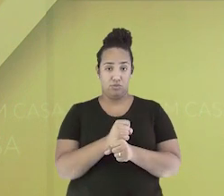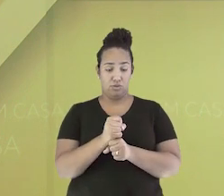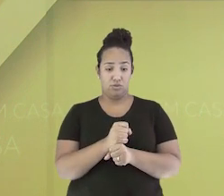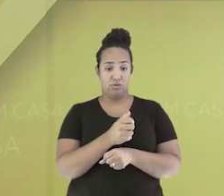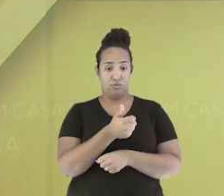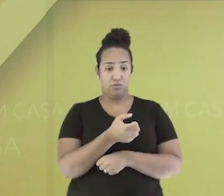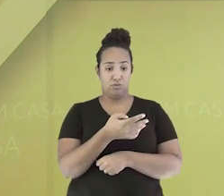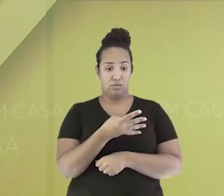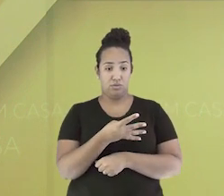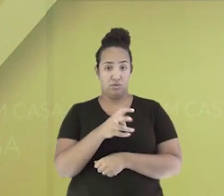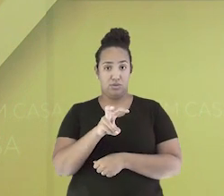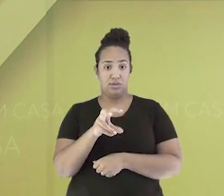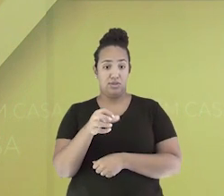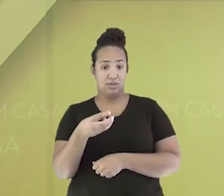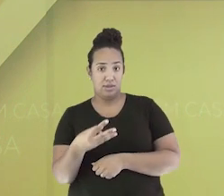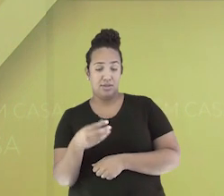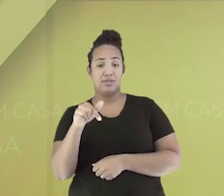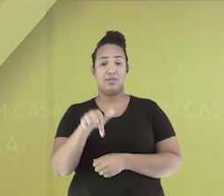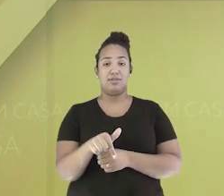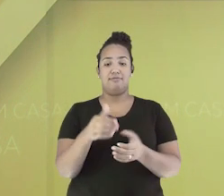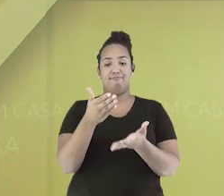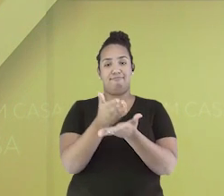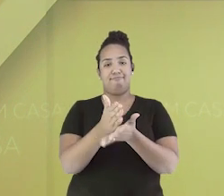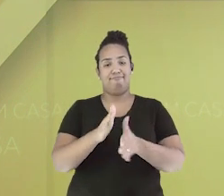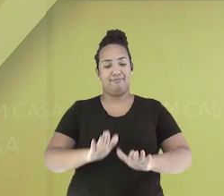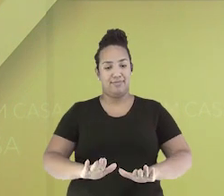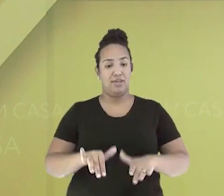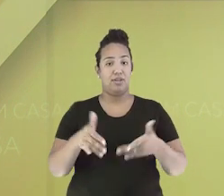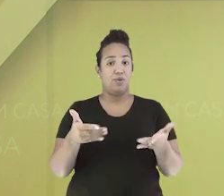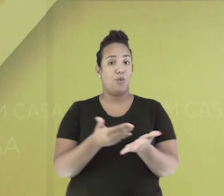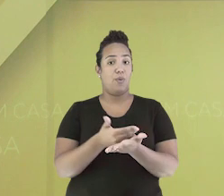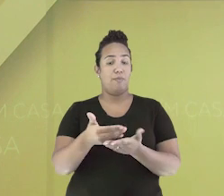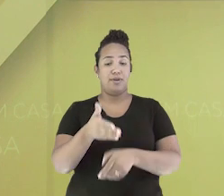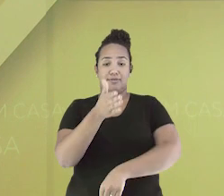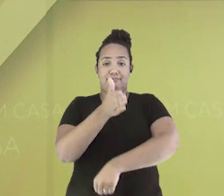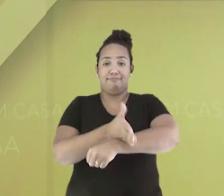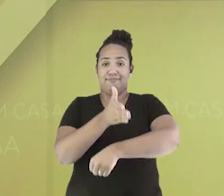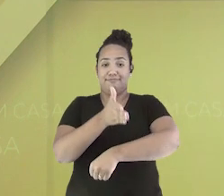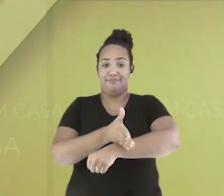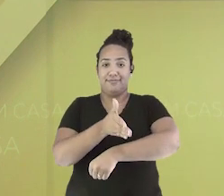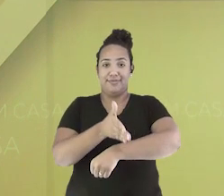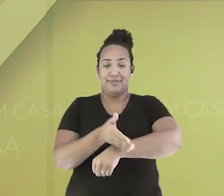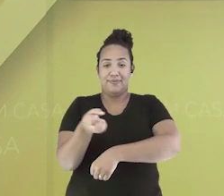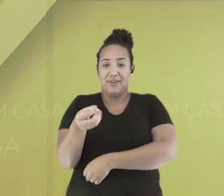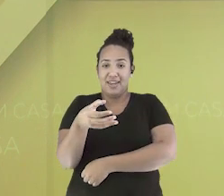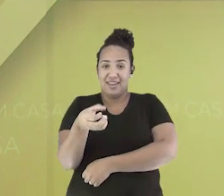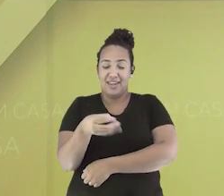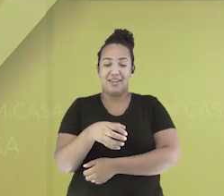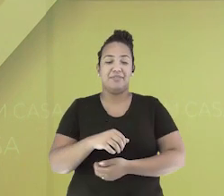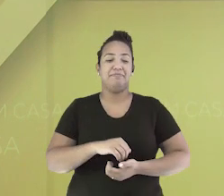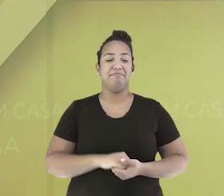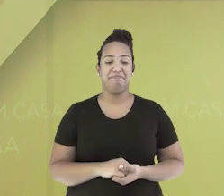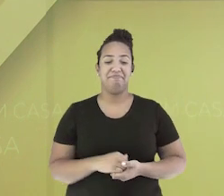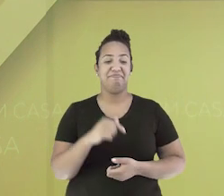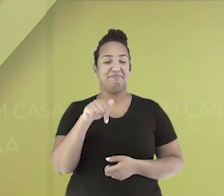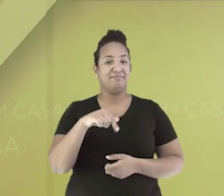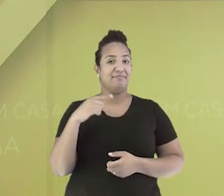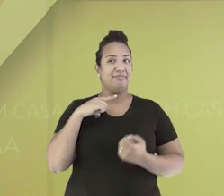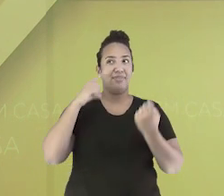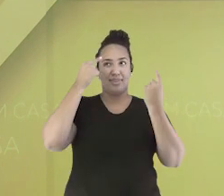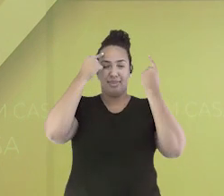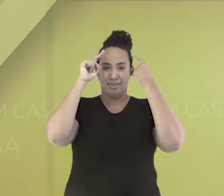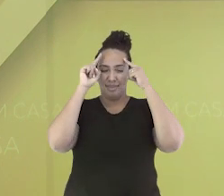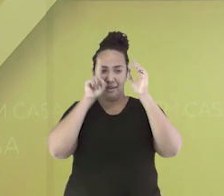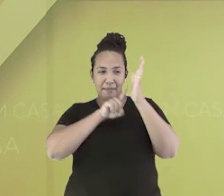Idade Média e o início da Idade Moderna. A Idade Moderna foi marcada por grandes evoluções científicas e